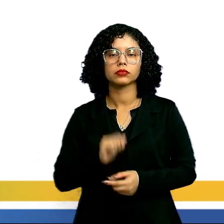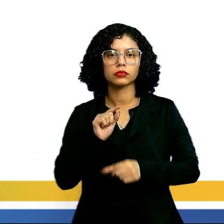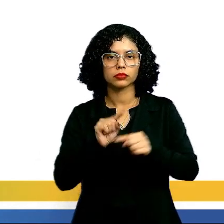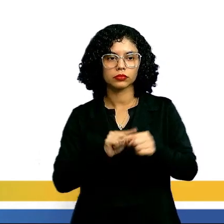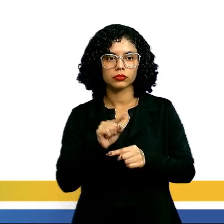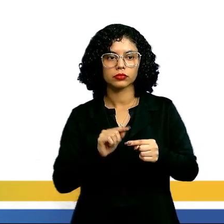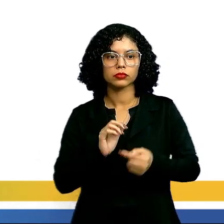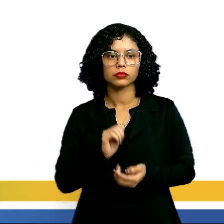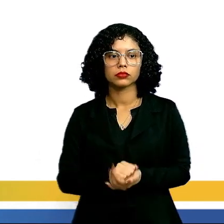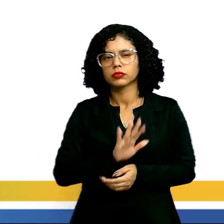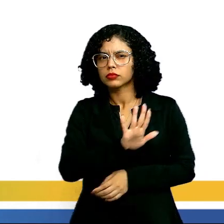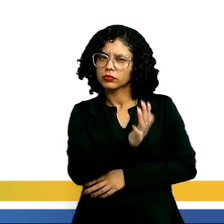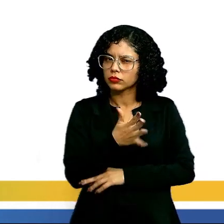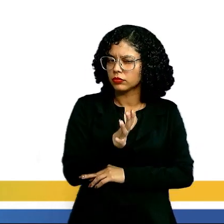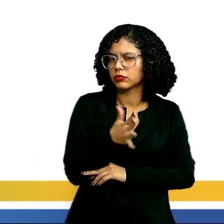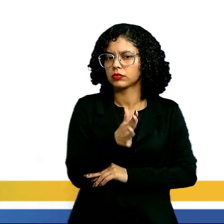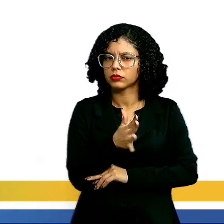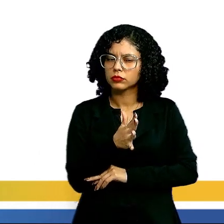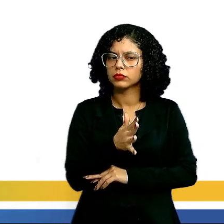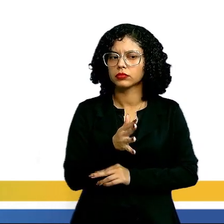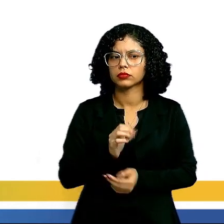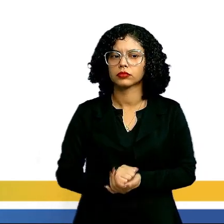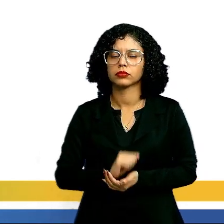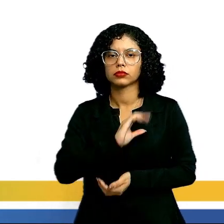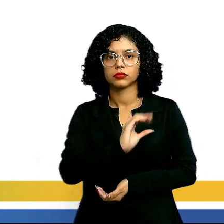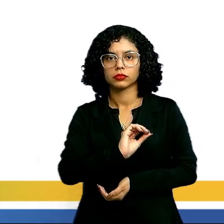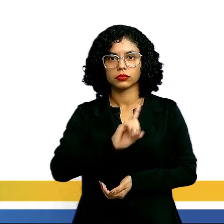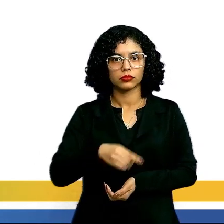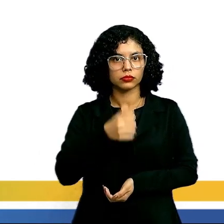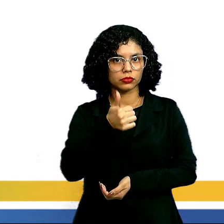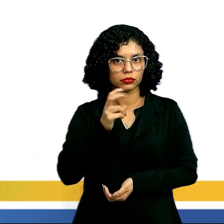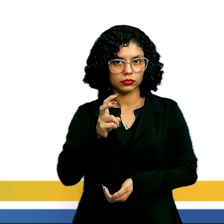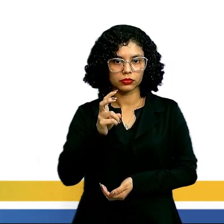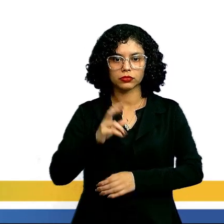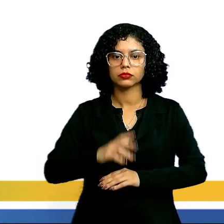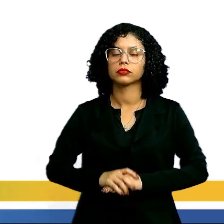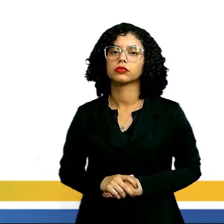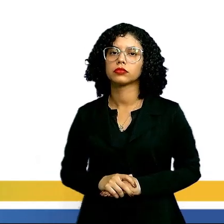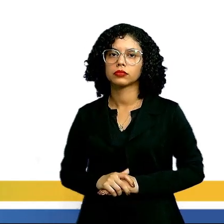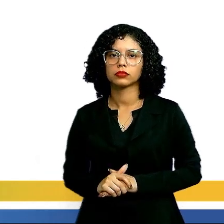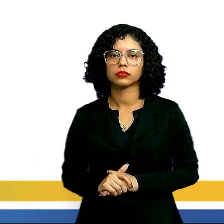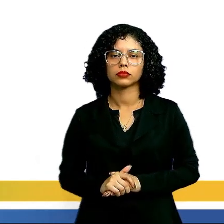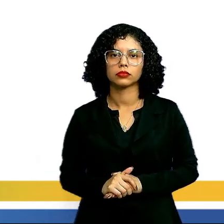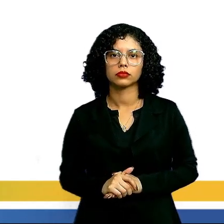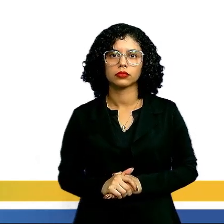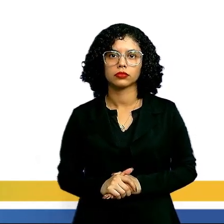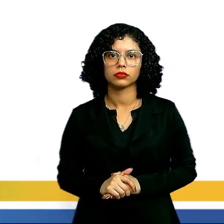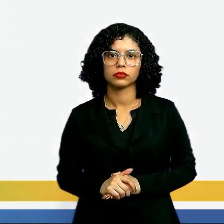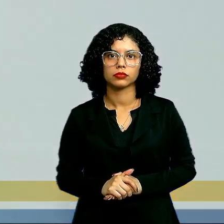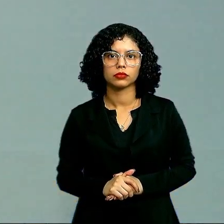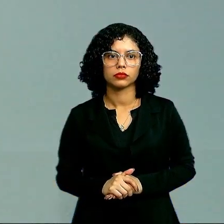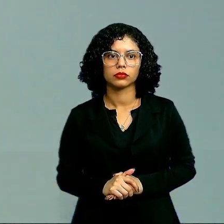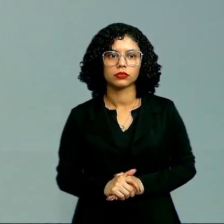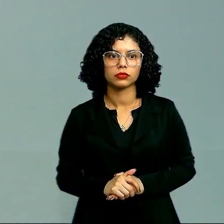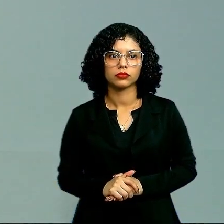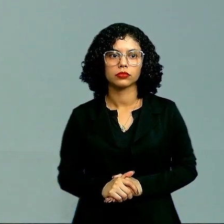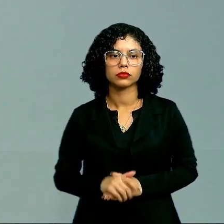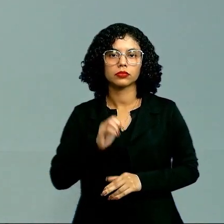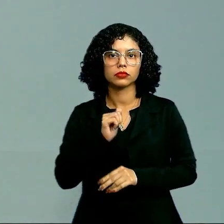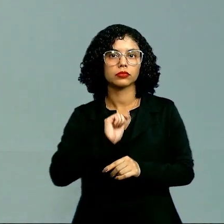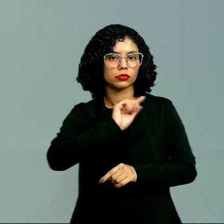para 395 vai dar aproximadamente 0,15.